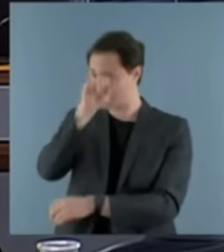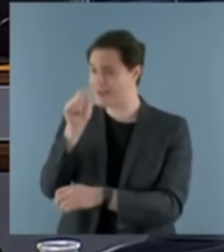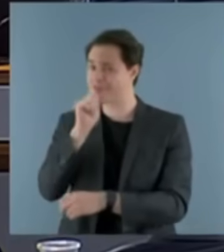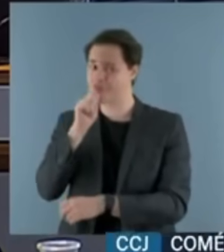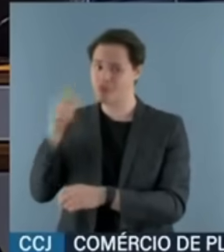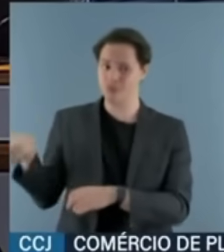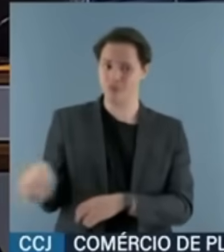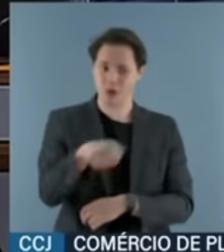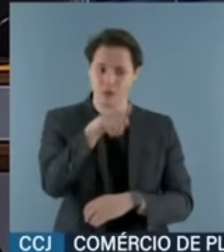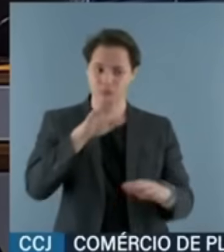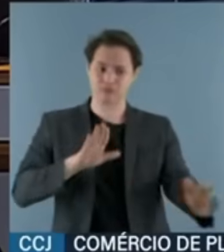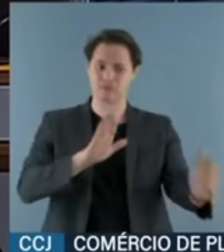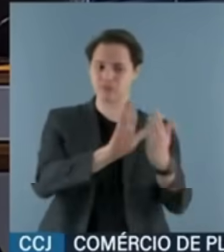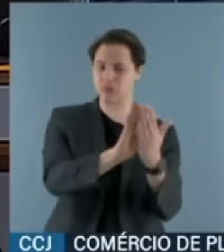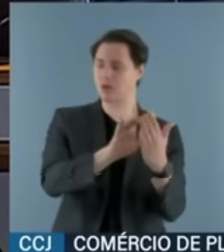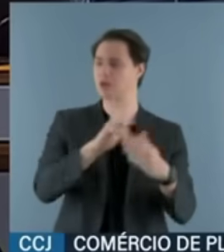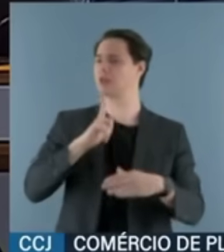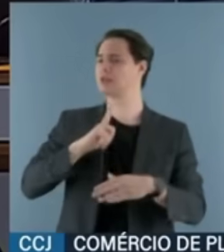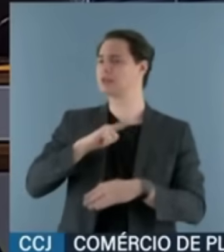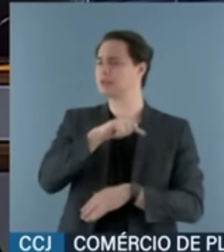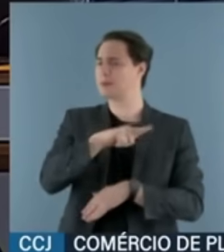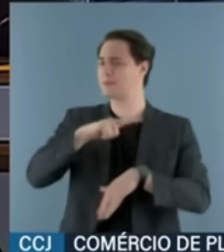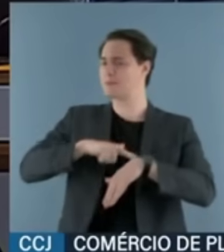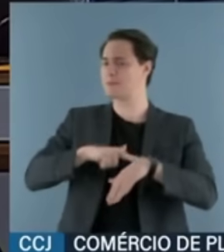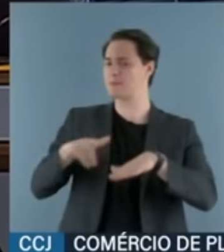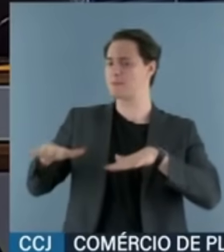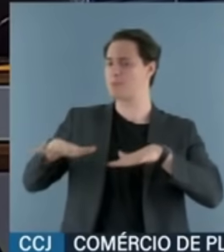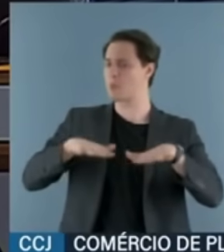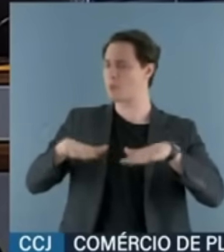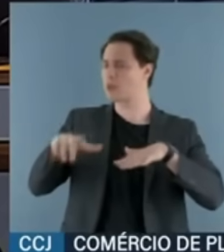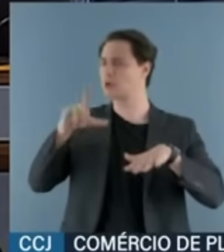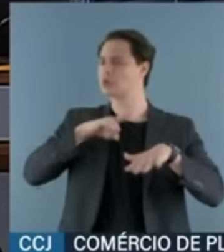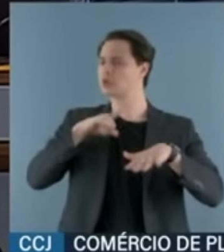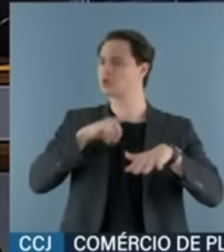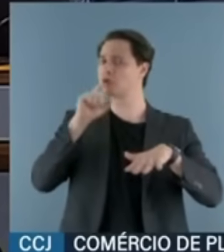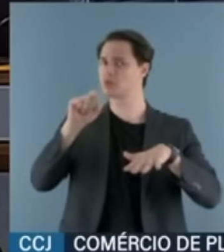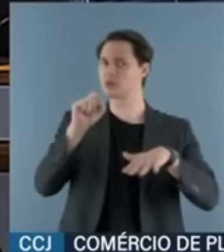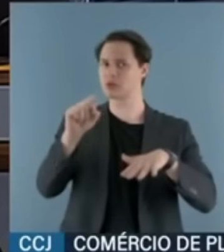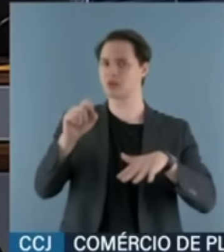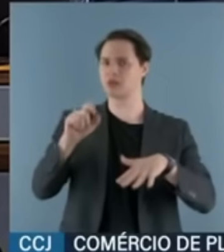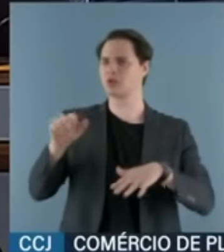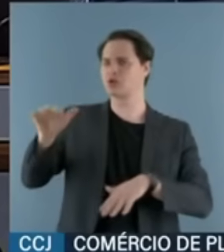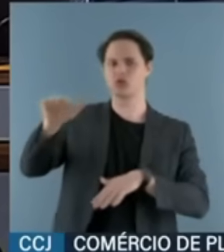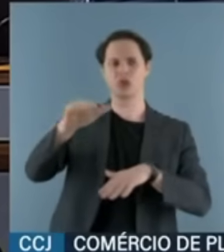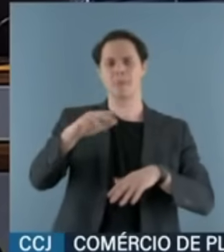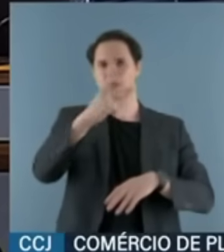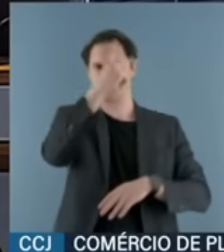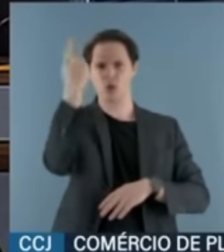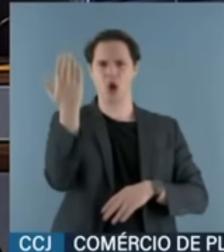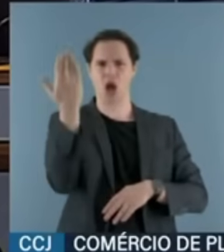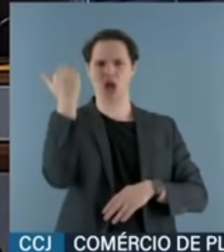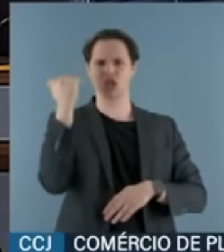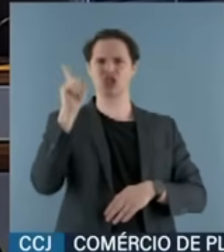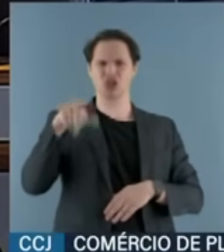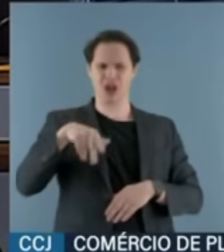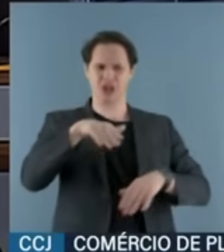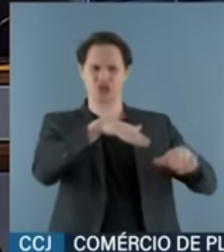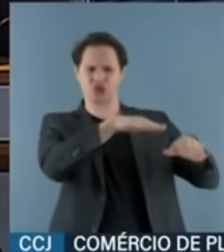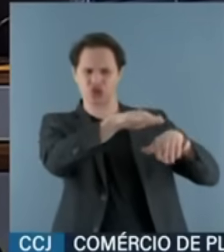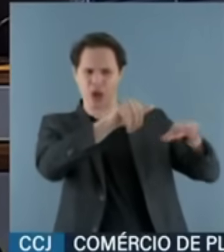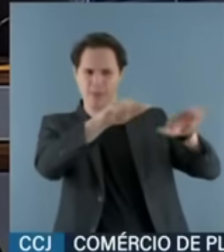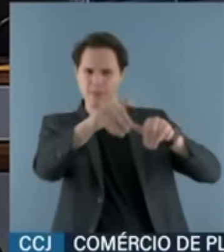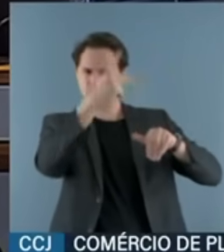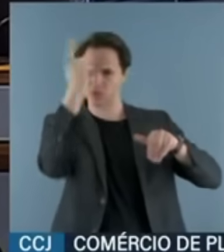confronto, aonde, Rogério Corrêa, naquele momento havia o chamamento de pessoas que sabiam